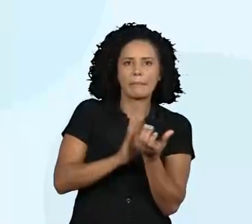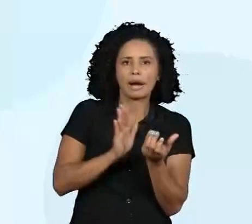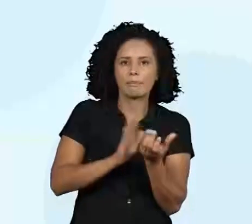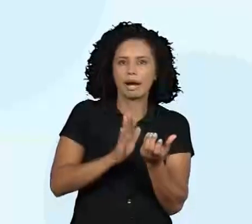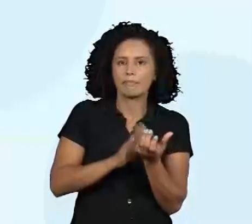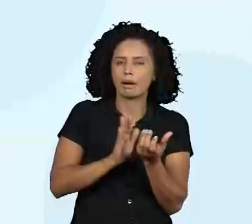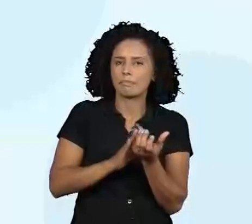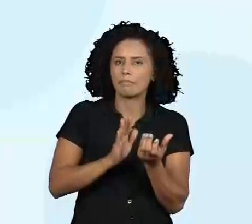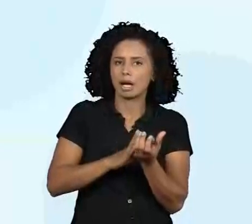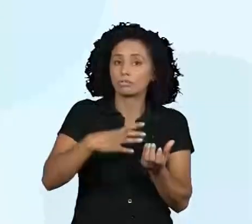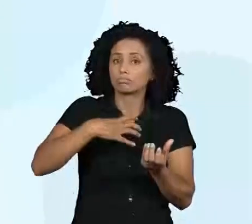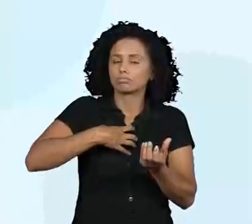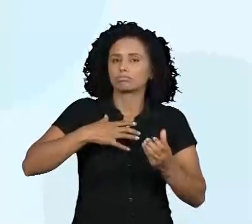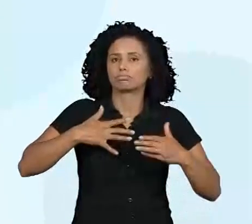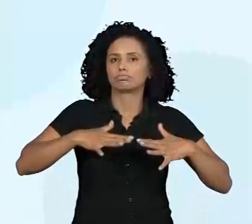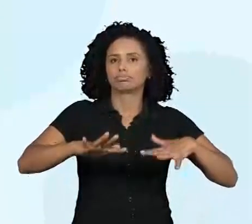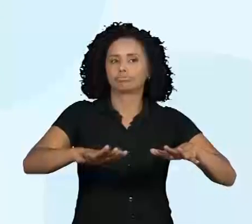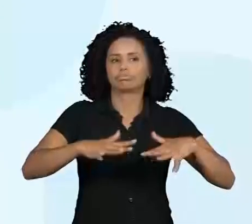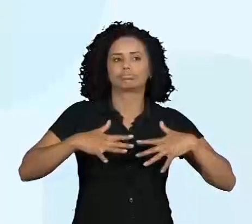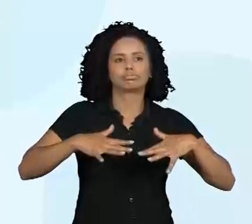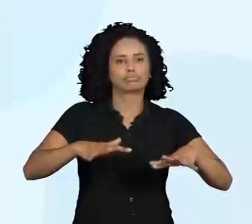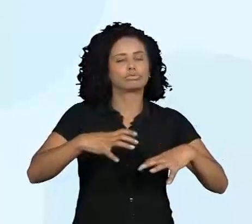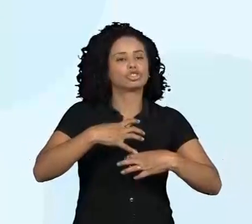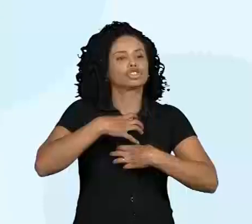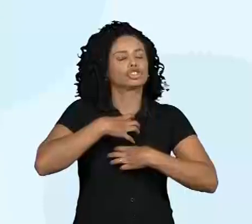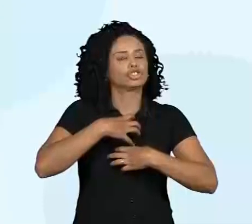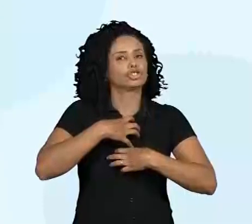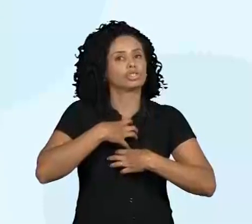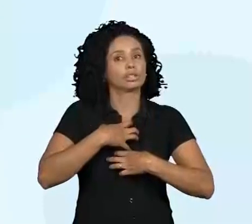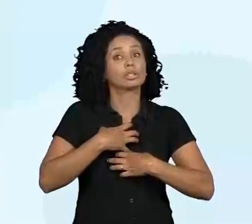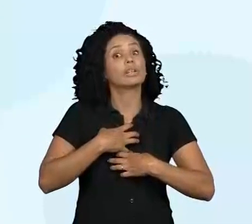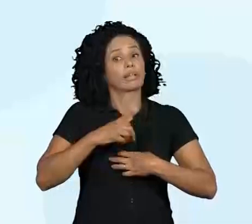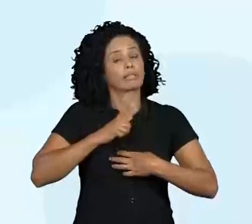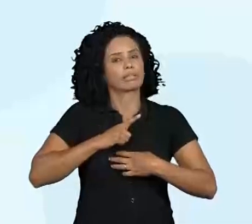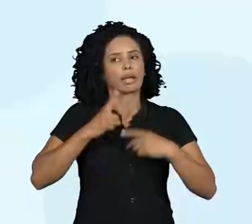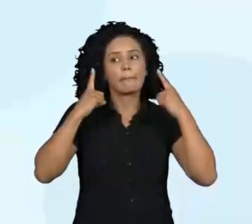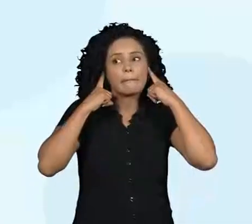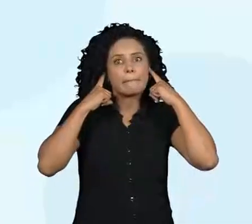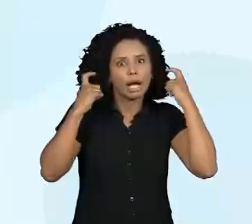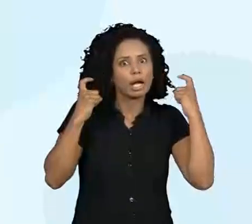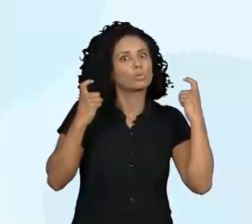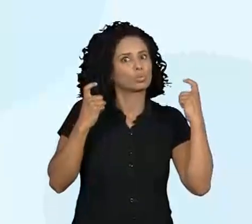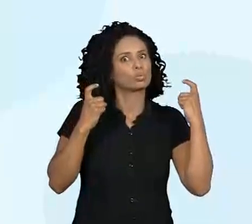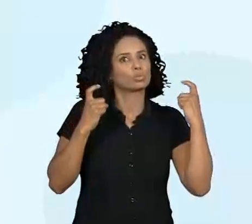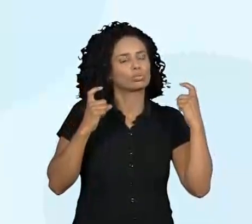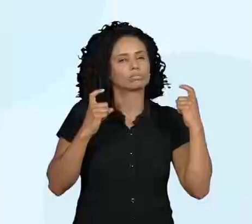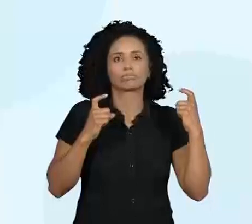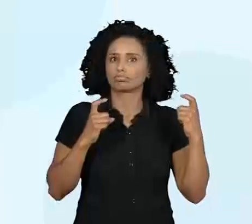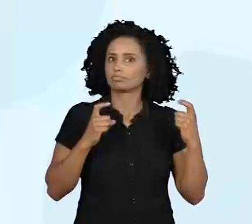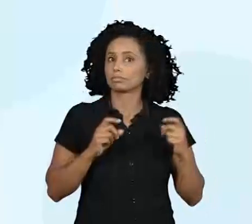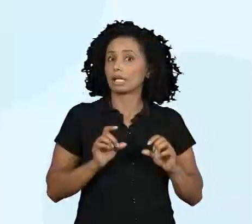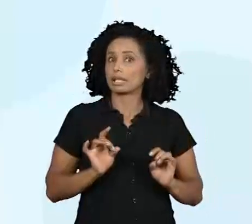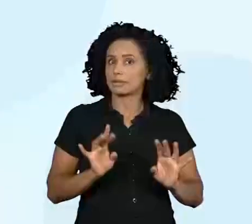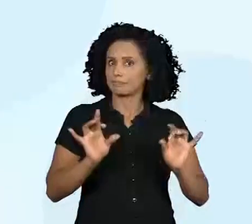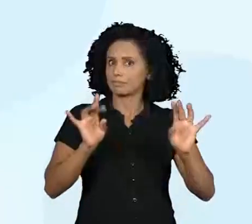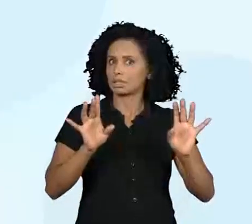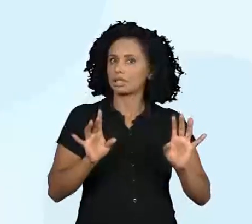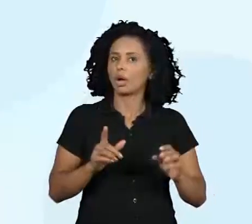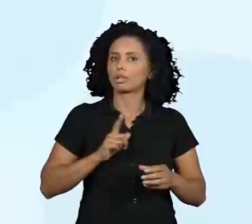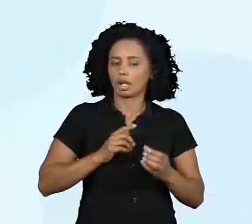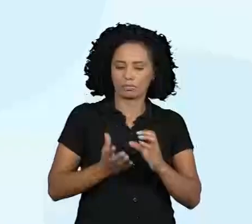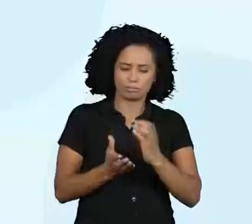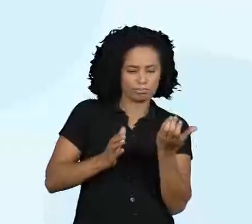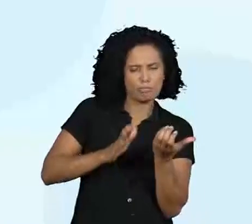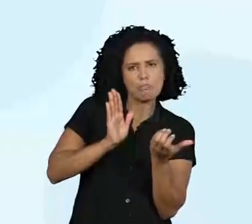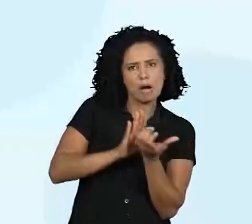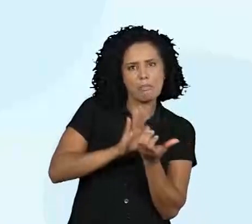que serão produzidas vibrações pelo material, que produzirão um barulho, ou seja, um som específico. Porém,